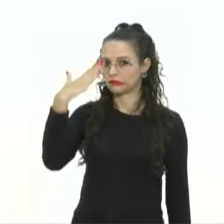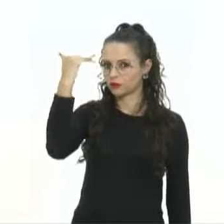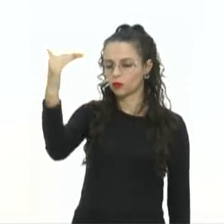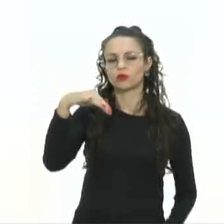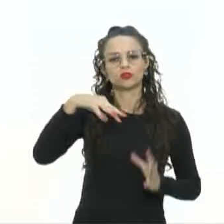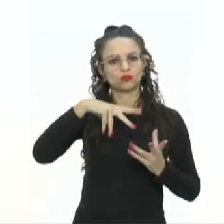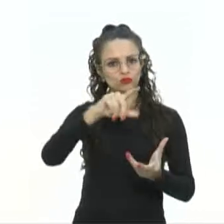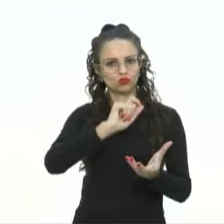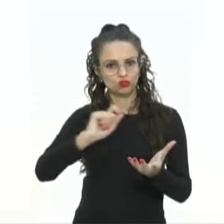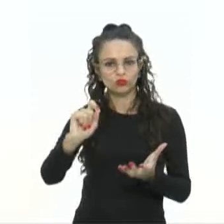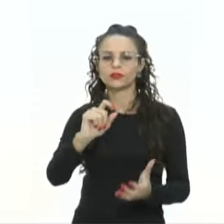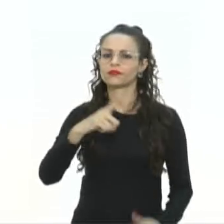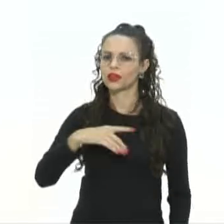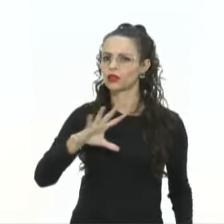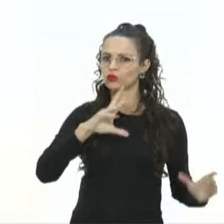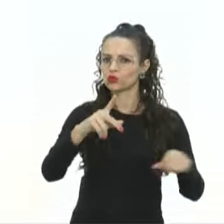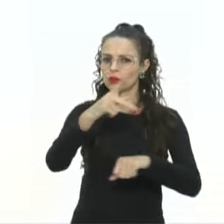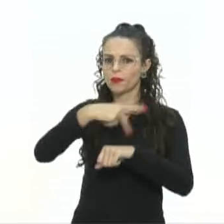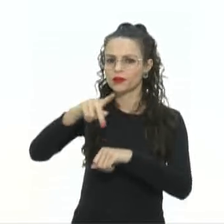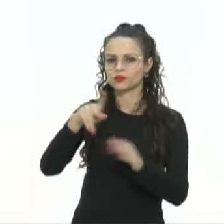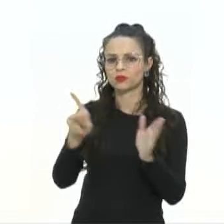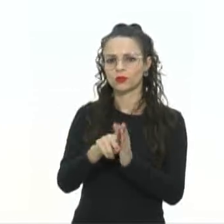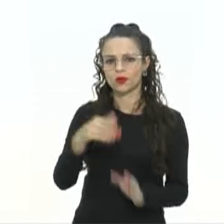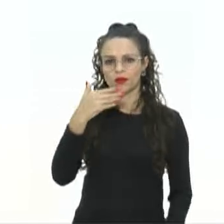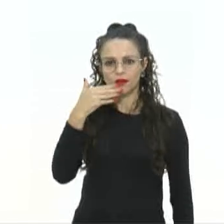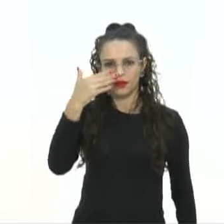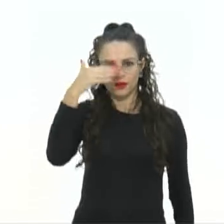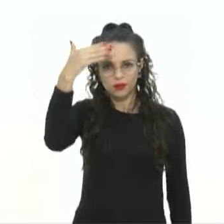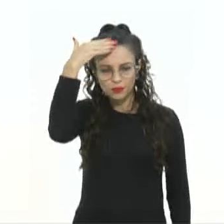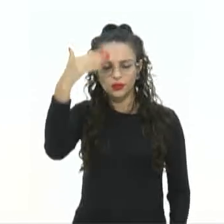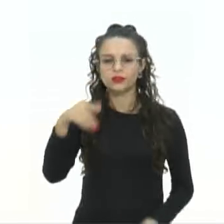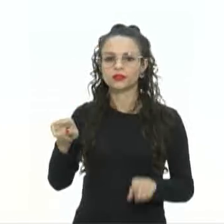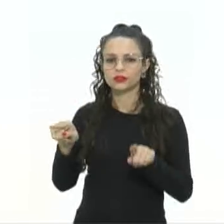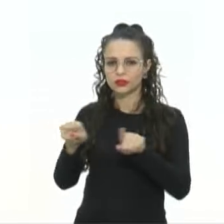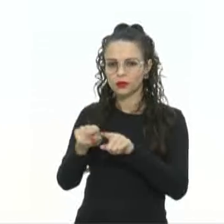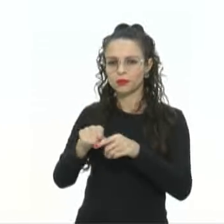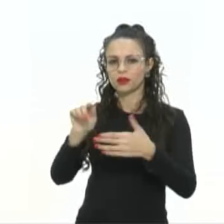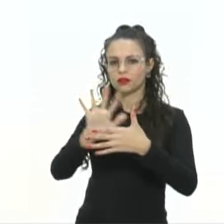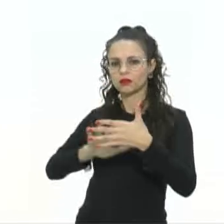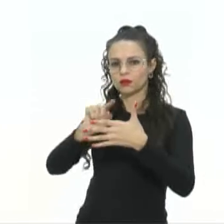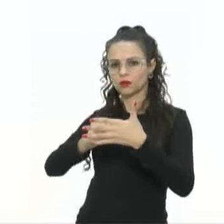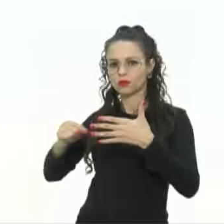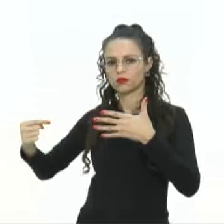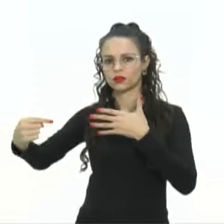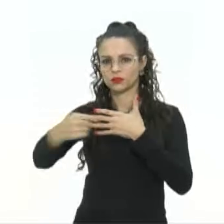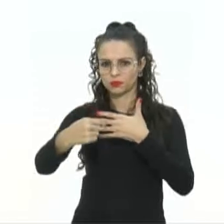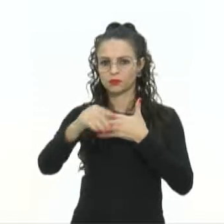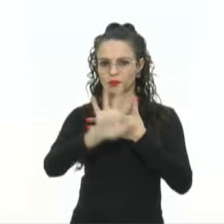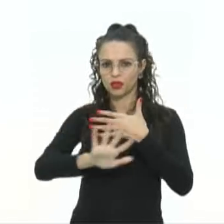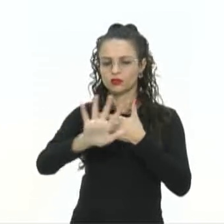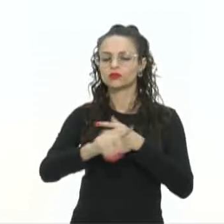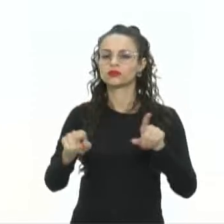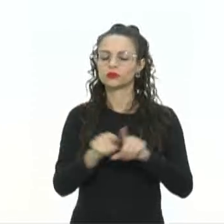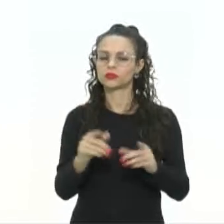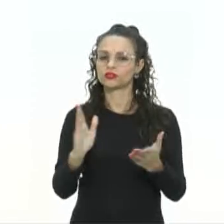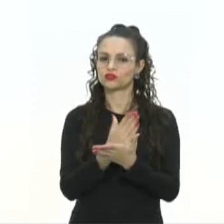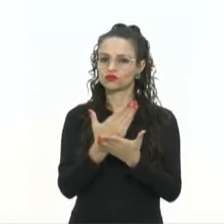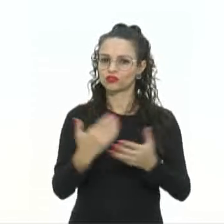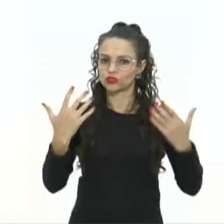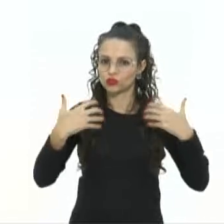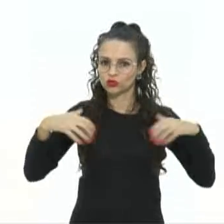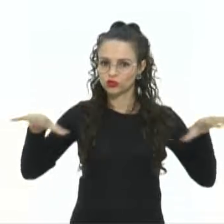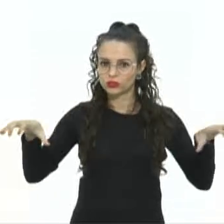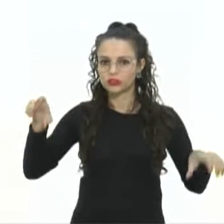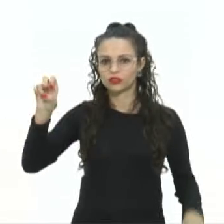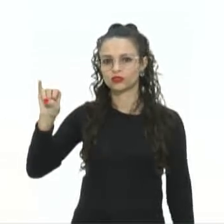está presente na maioria dos países árabes e grande parte do Oriente Médio. A religião se divide hoje em dois grupos religiosos,